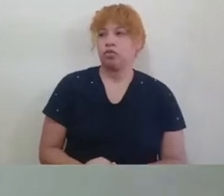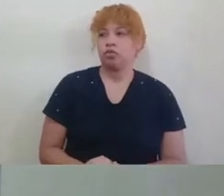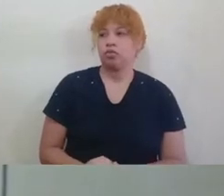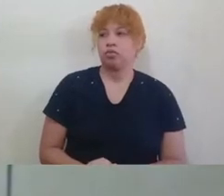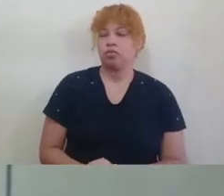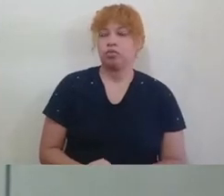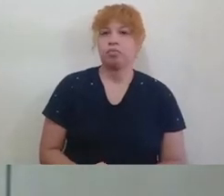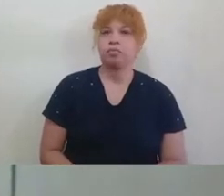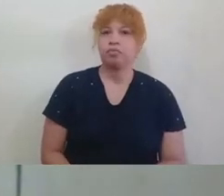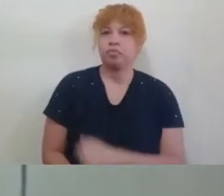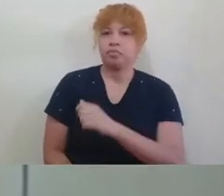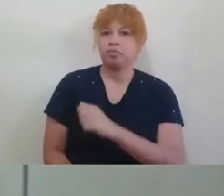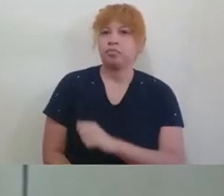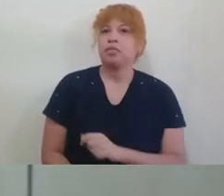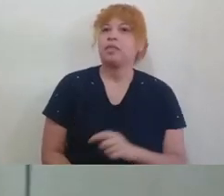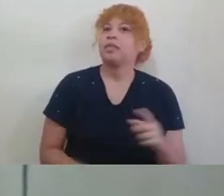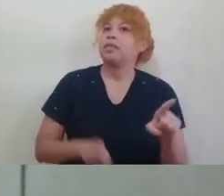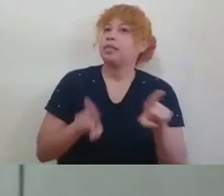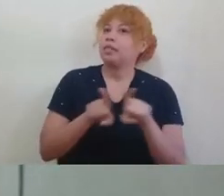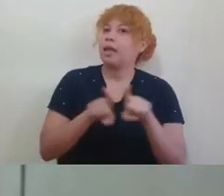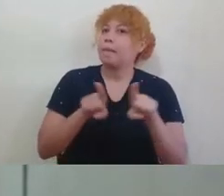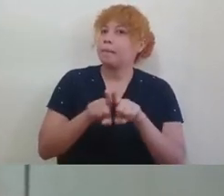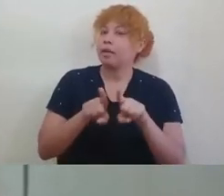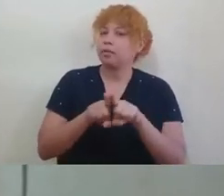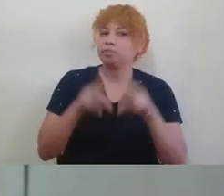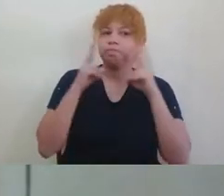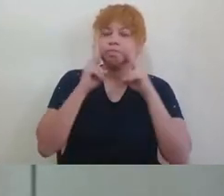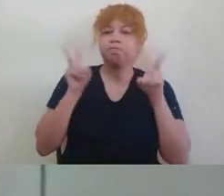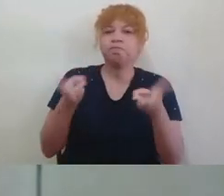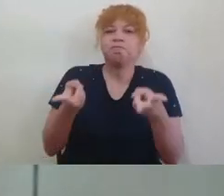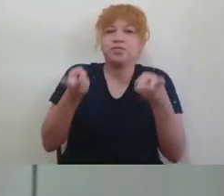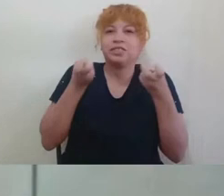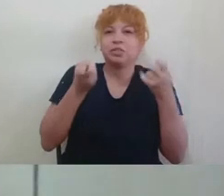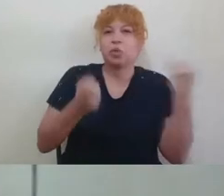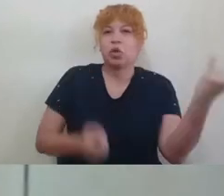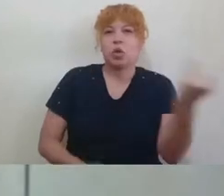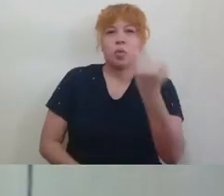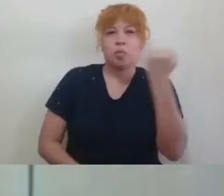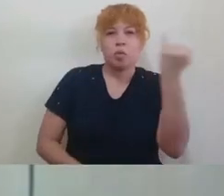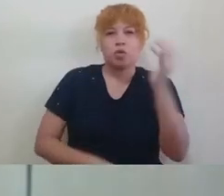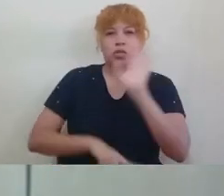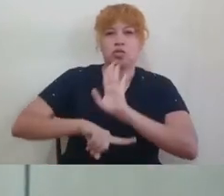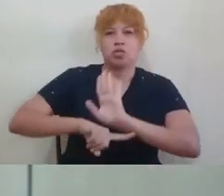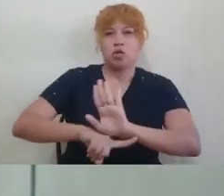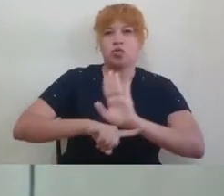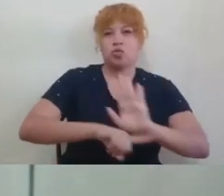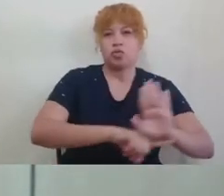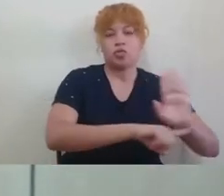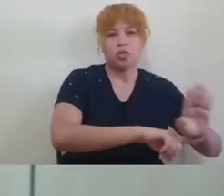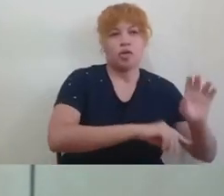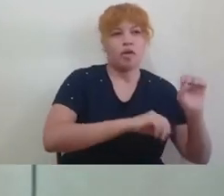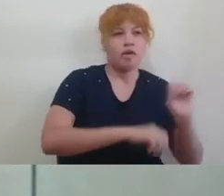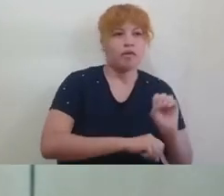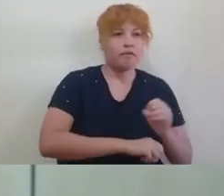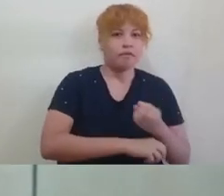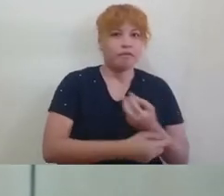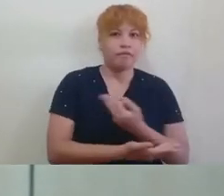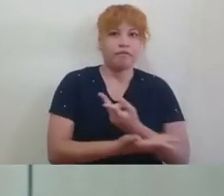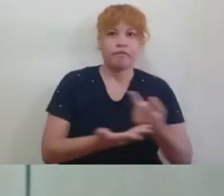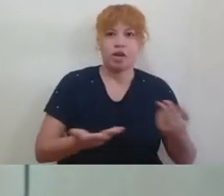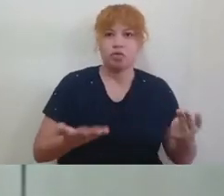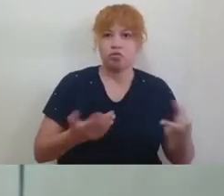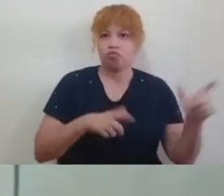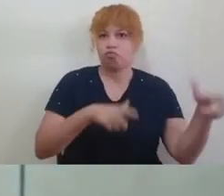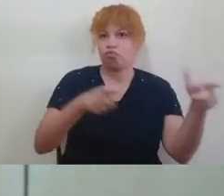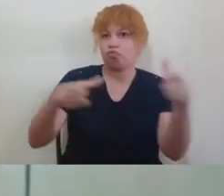solidariedade, igualdade, participação e justiça social. Cumprir como educador ou